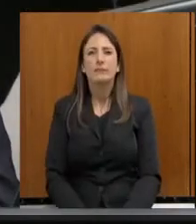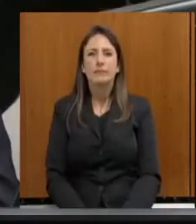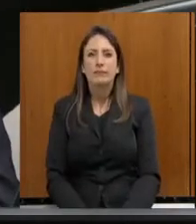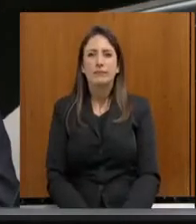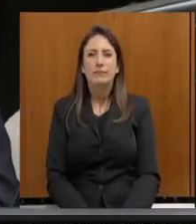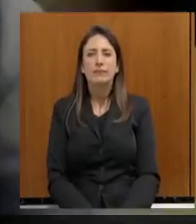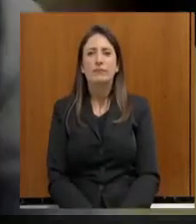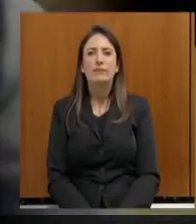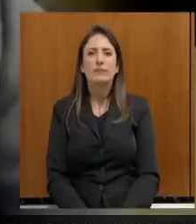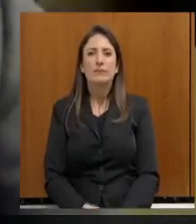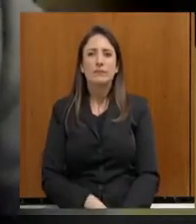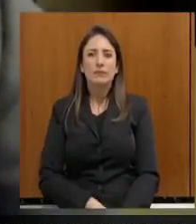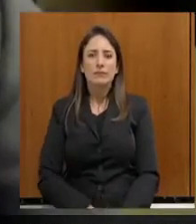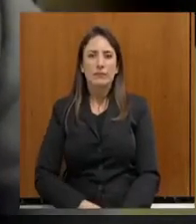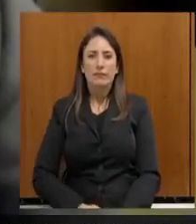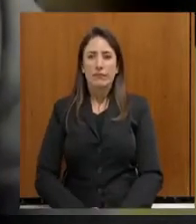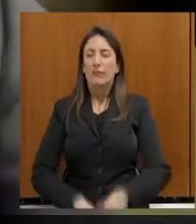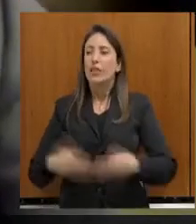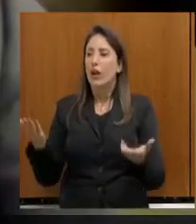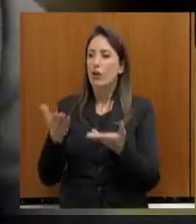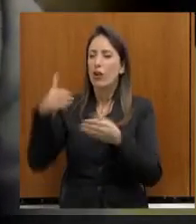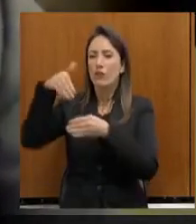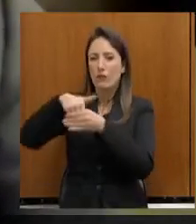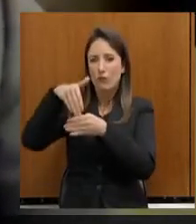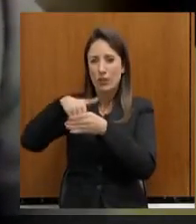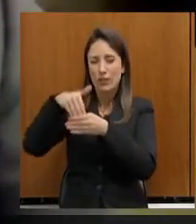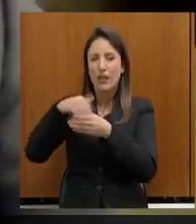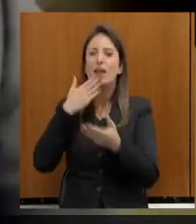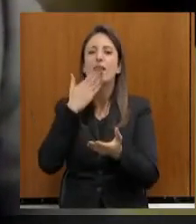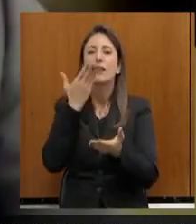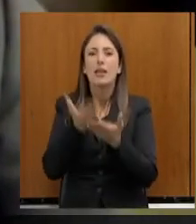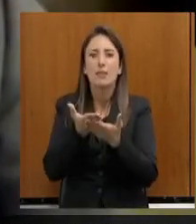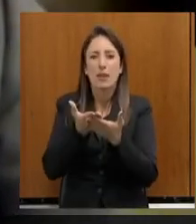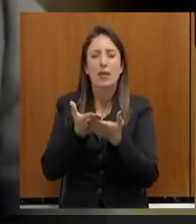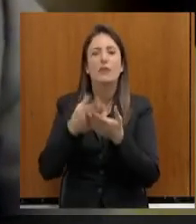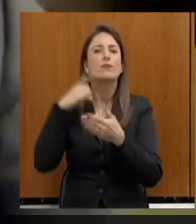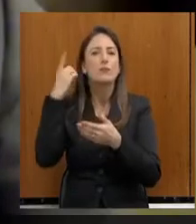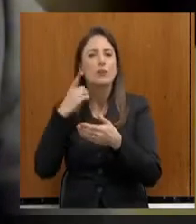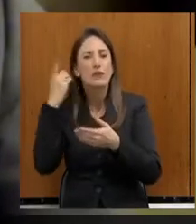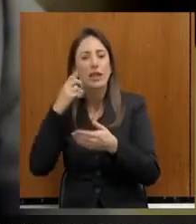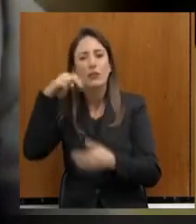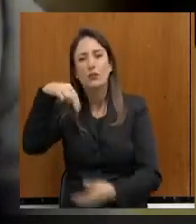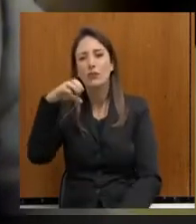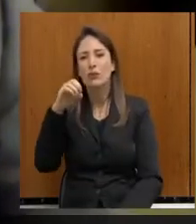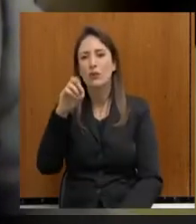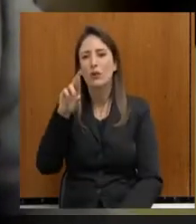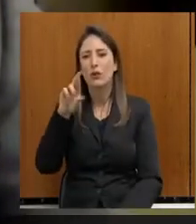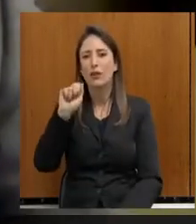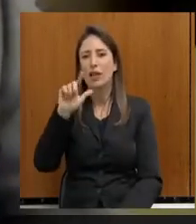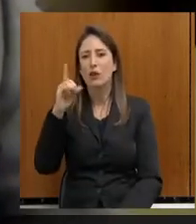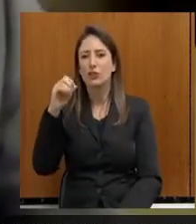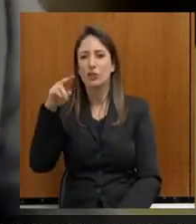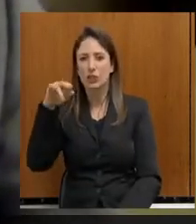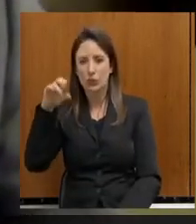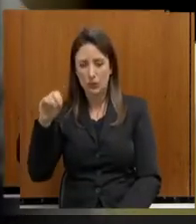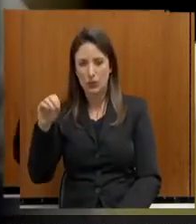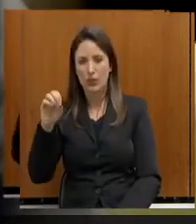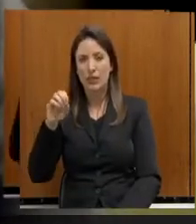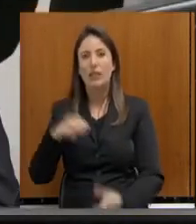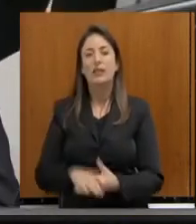votação os requerimentos Deputado Noraldino Deputado concordo para avaliação psicológica